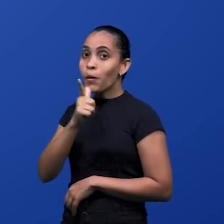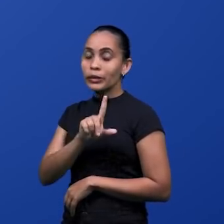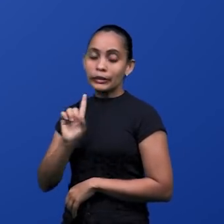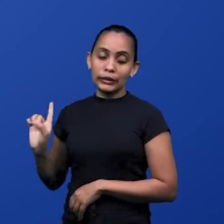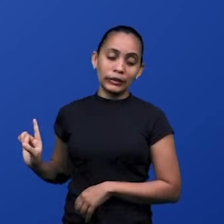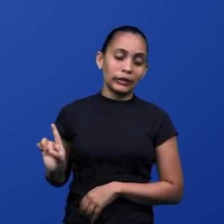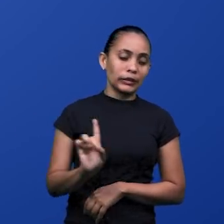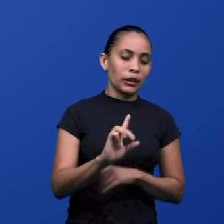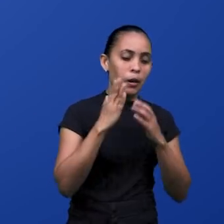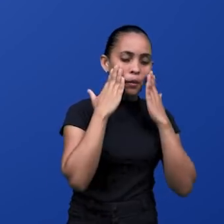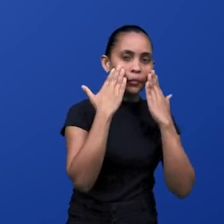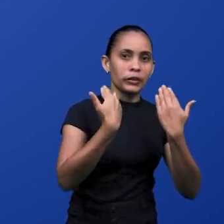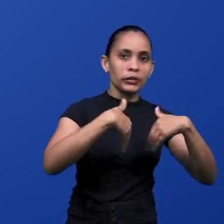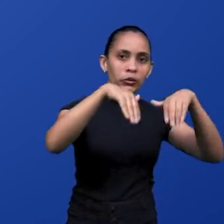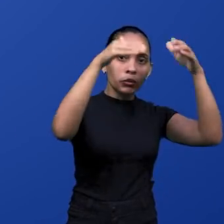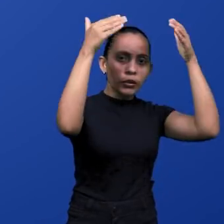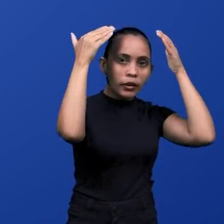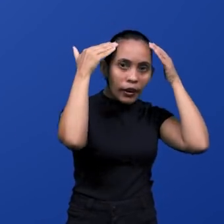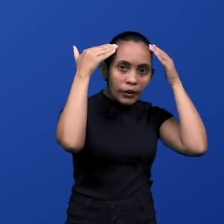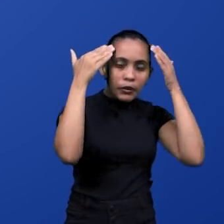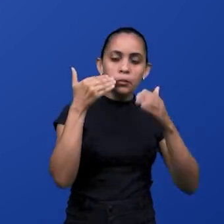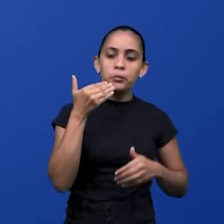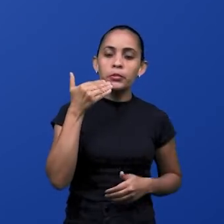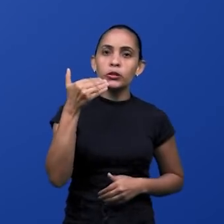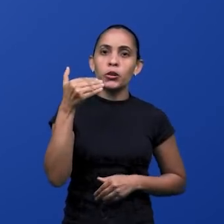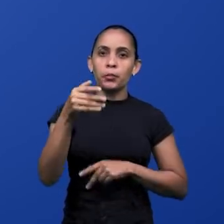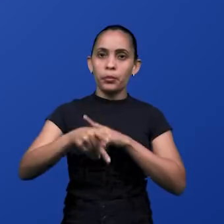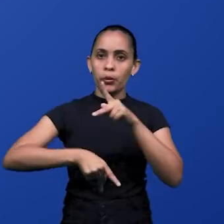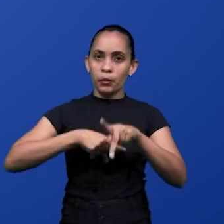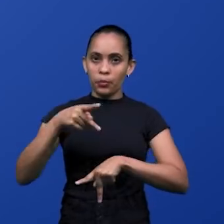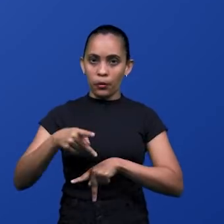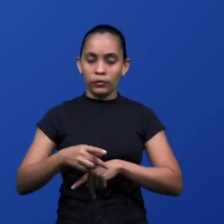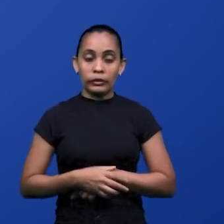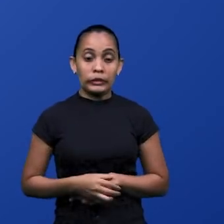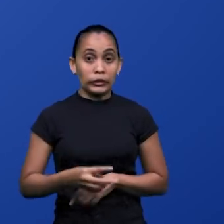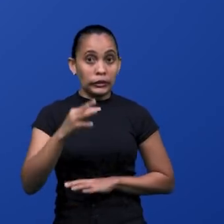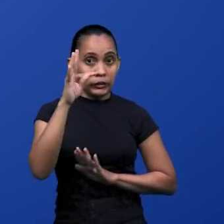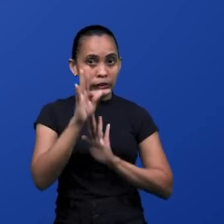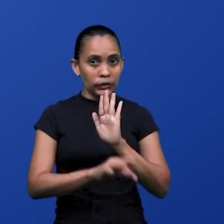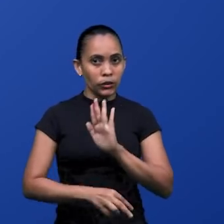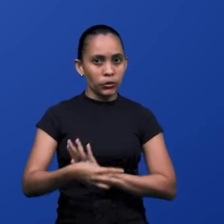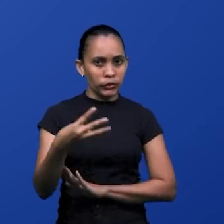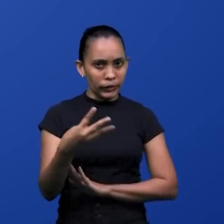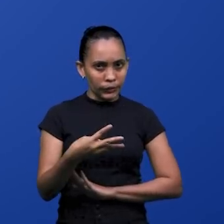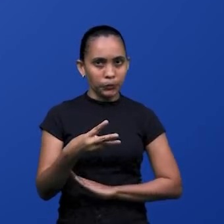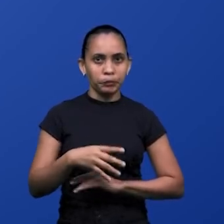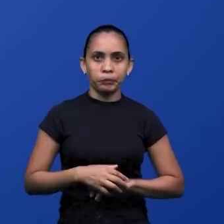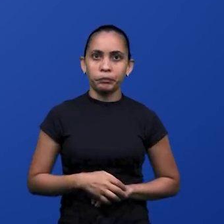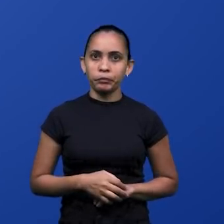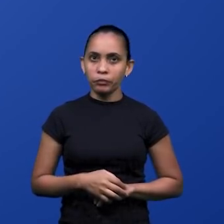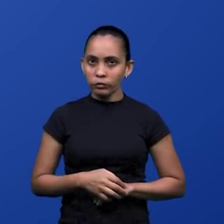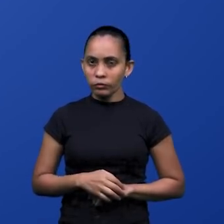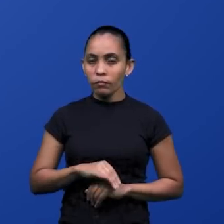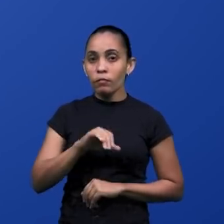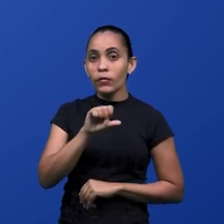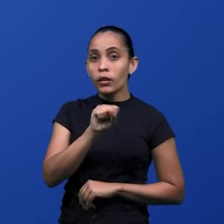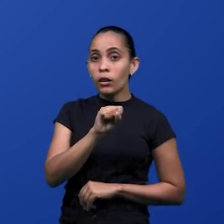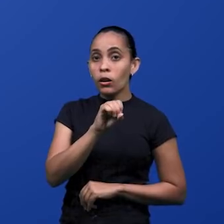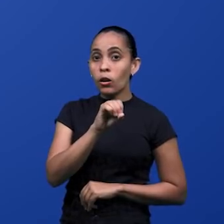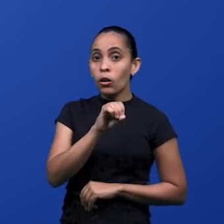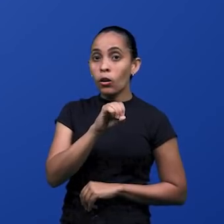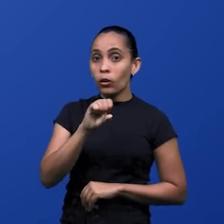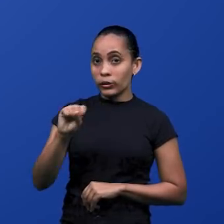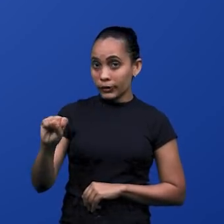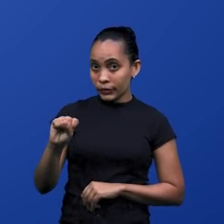do rei e interceder em favor do seu povo. O terceiro texto ele se encontra em Oséias, capítulo 6, versículo